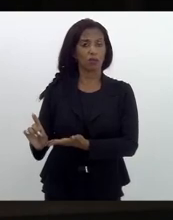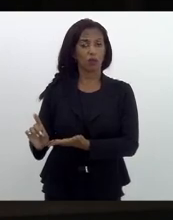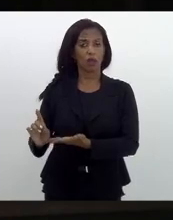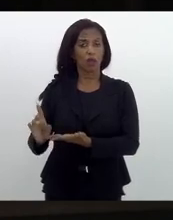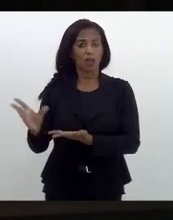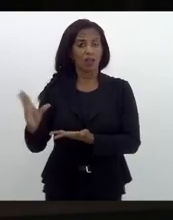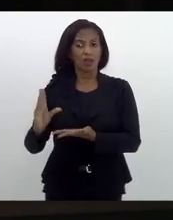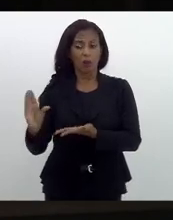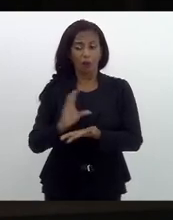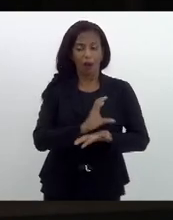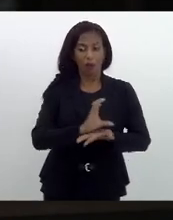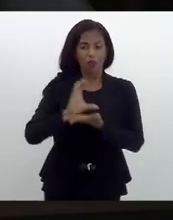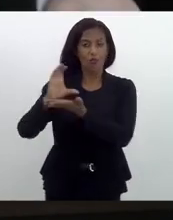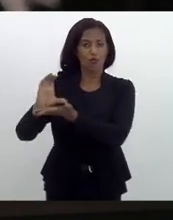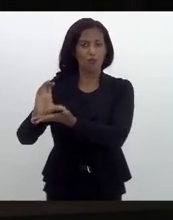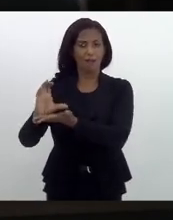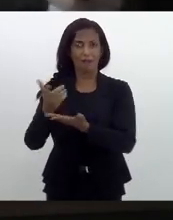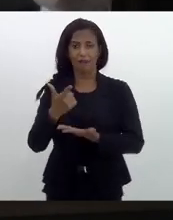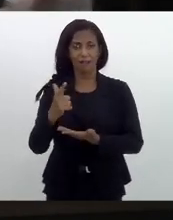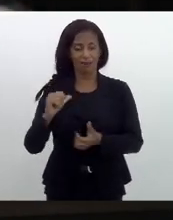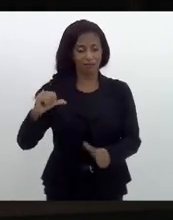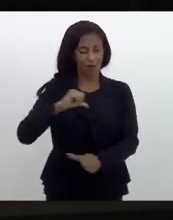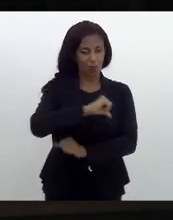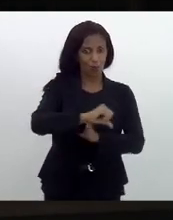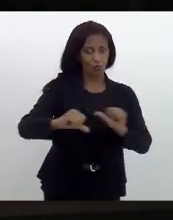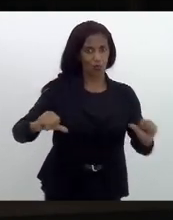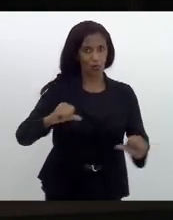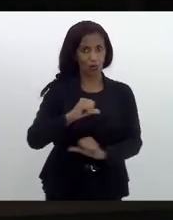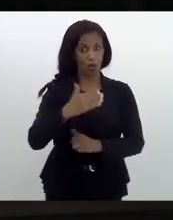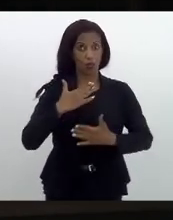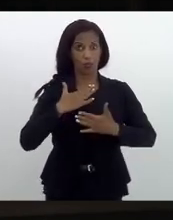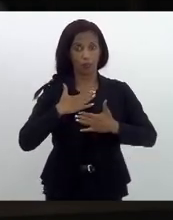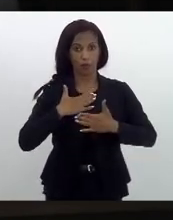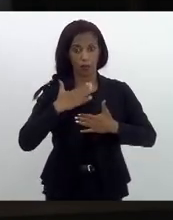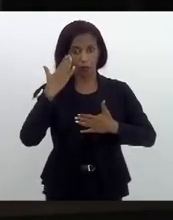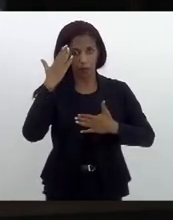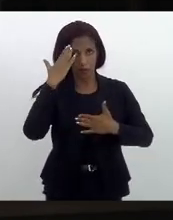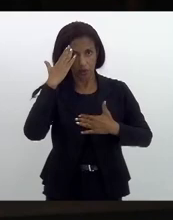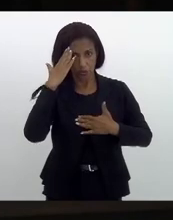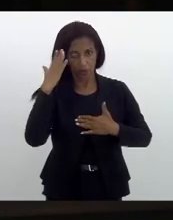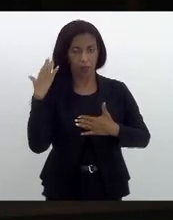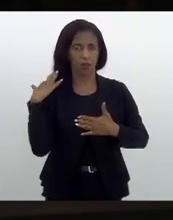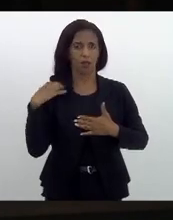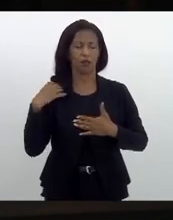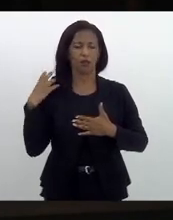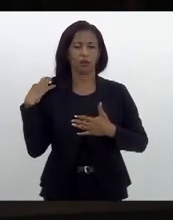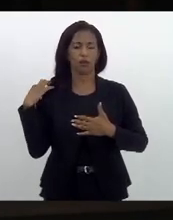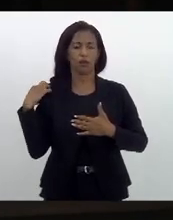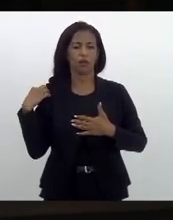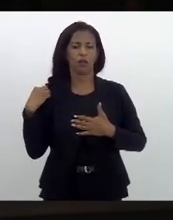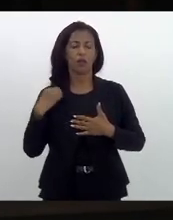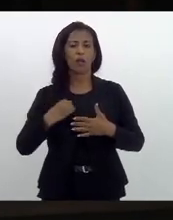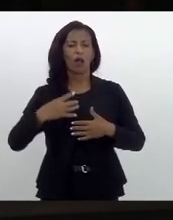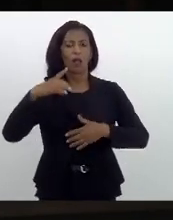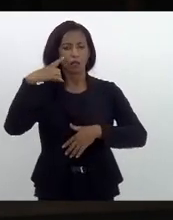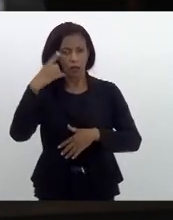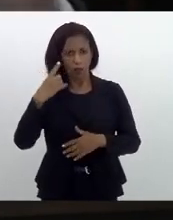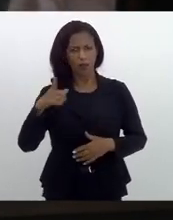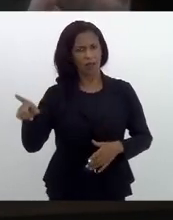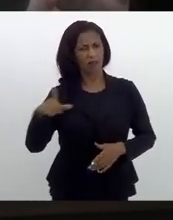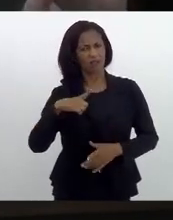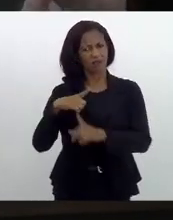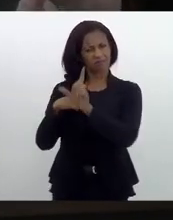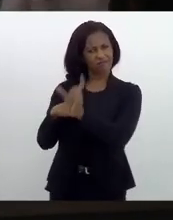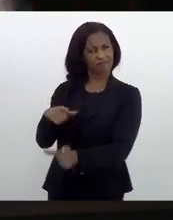acumula. Eu quero dizer que na mudança de função, é no meu entendimento, deputada Marta também tem razão no entendimento dela, mas são